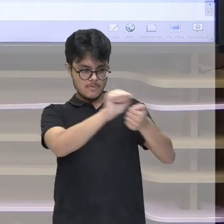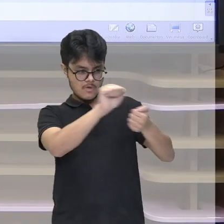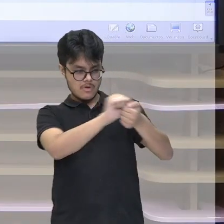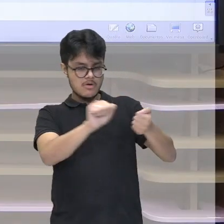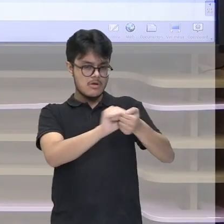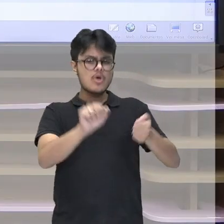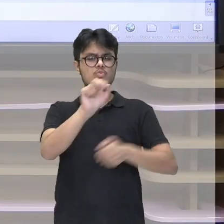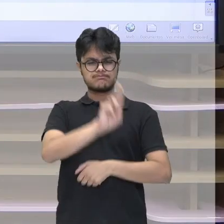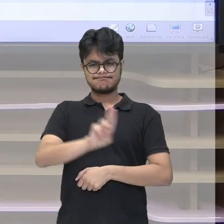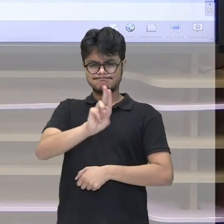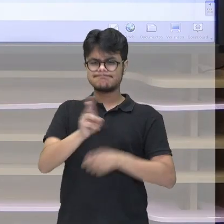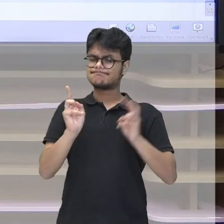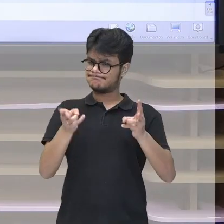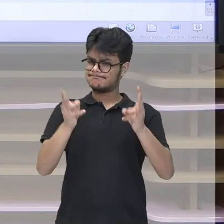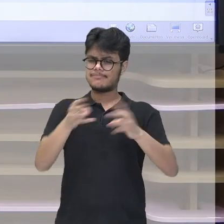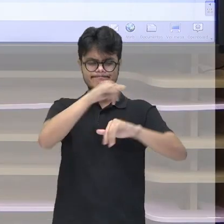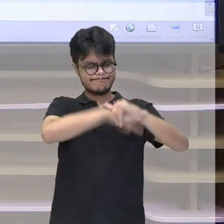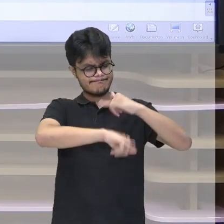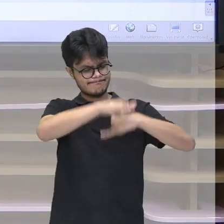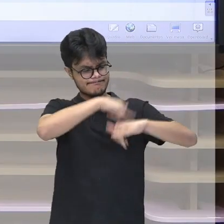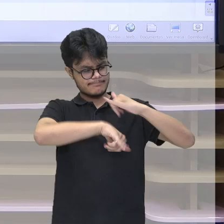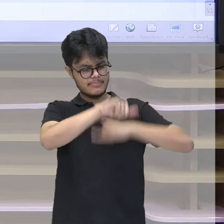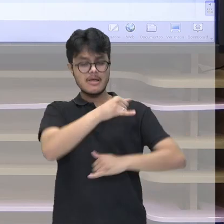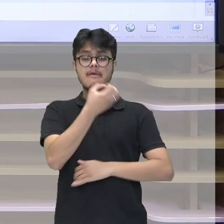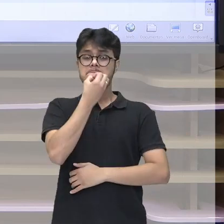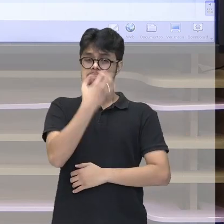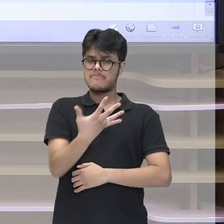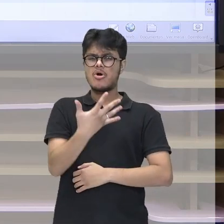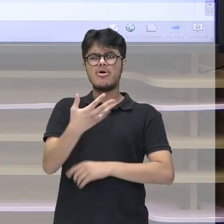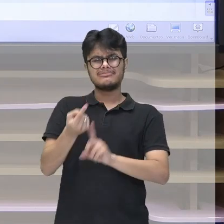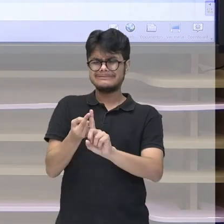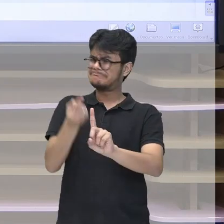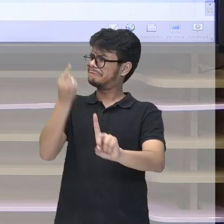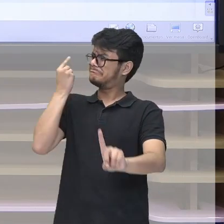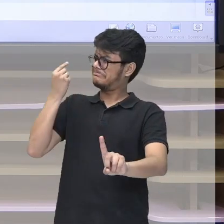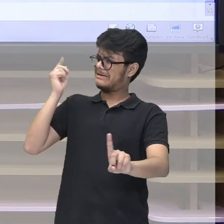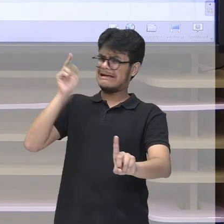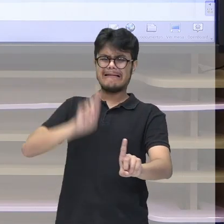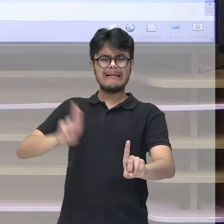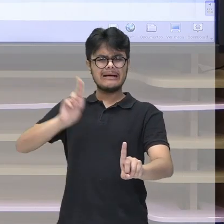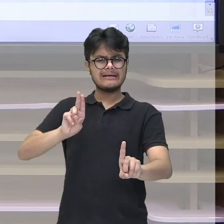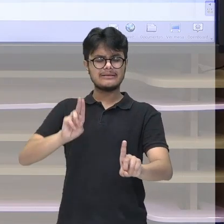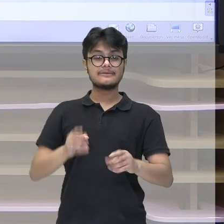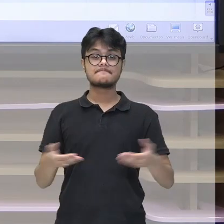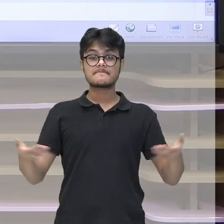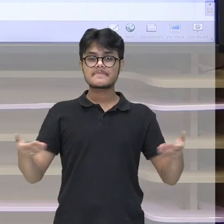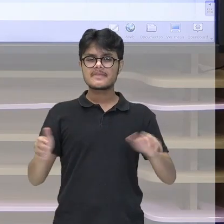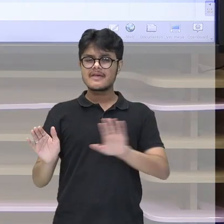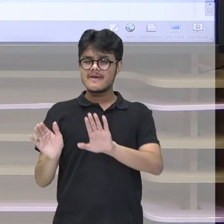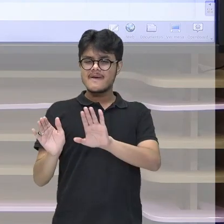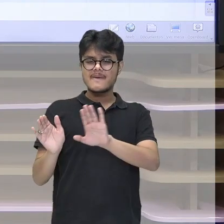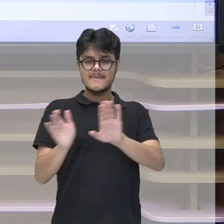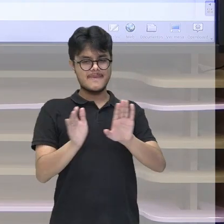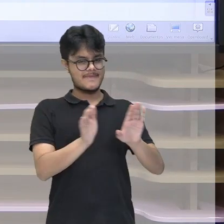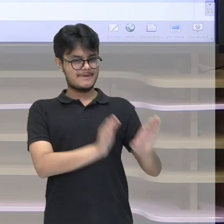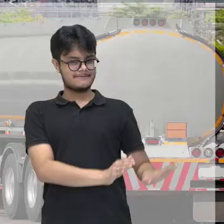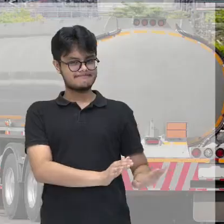muito utilizado como fonte de energia e é muito utilizado há muito tempo, né? E agora a gente vai falar